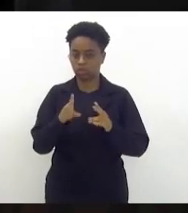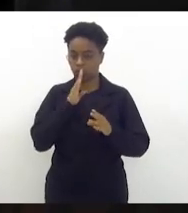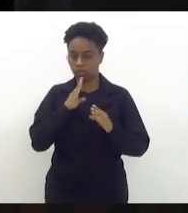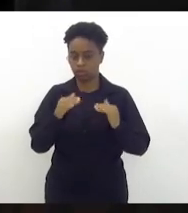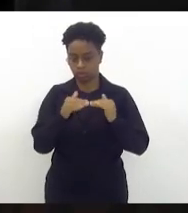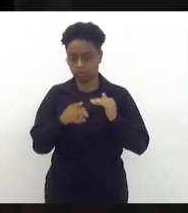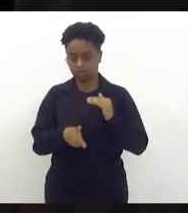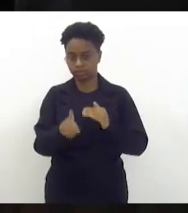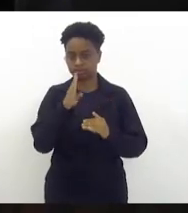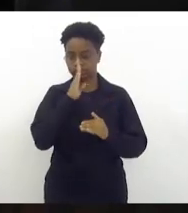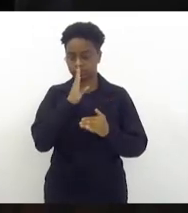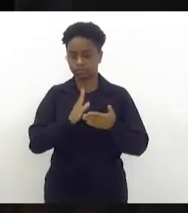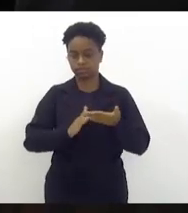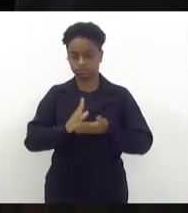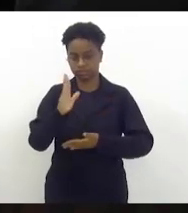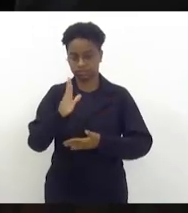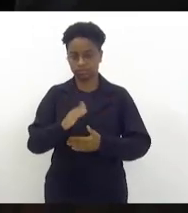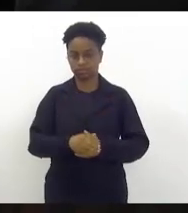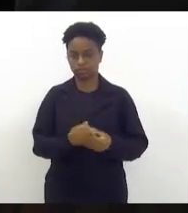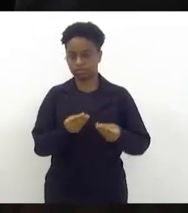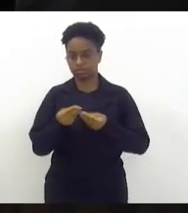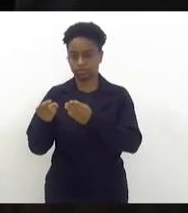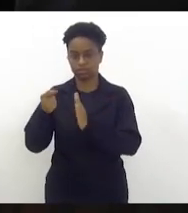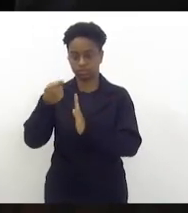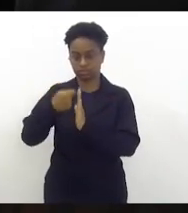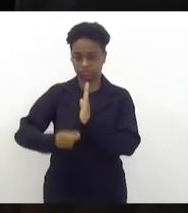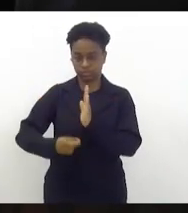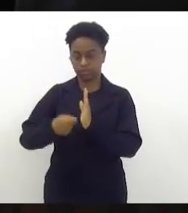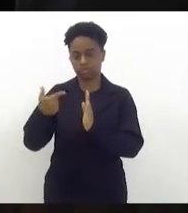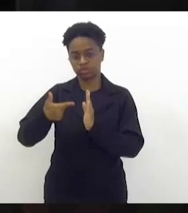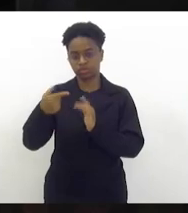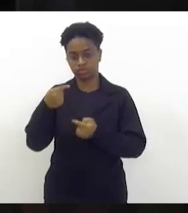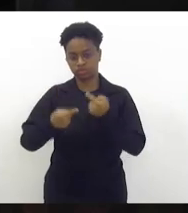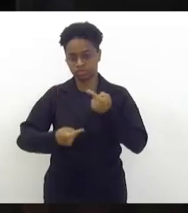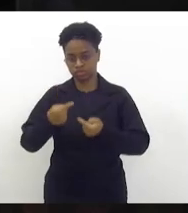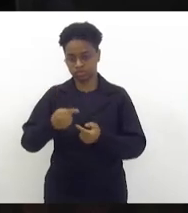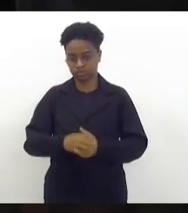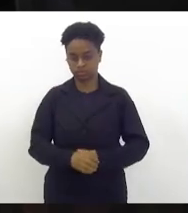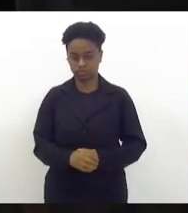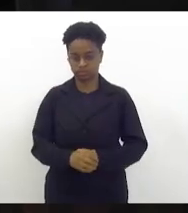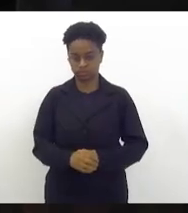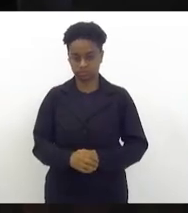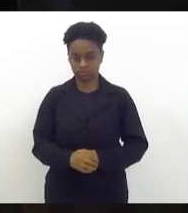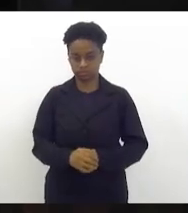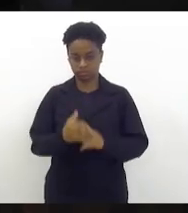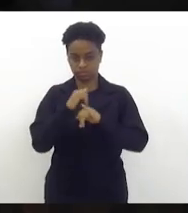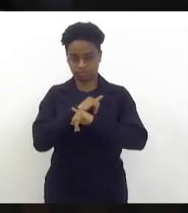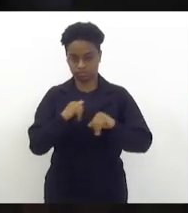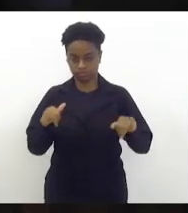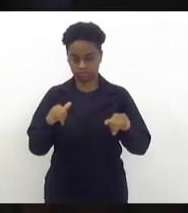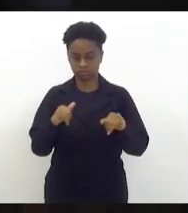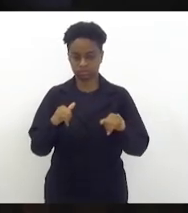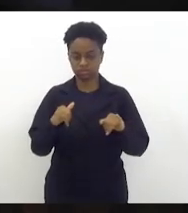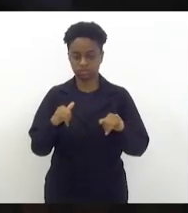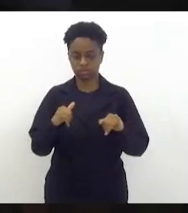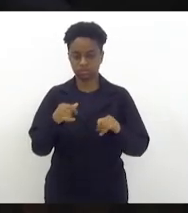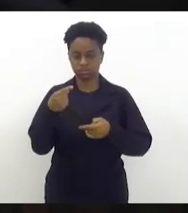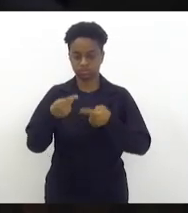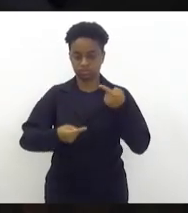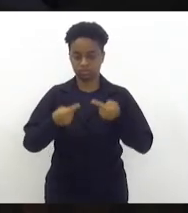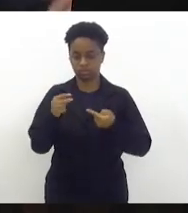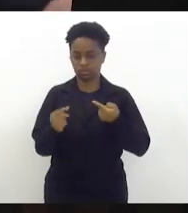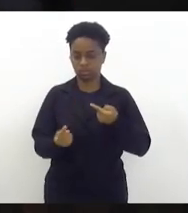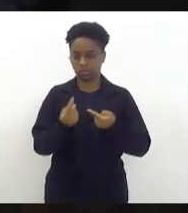estão. Aprovado. Vai a redação do vencido para a segunda discussão. Anuncio, em discussão